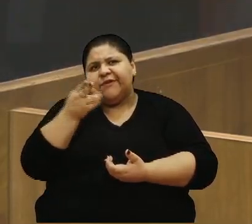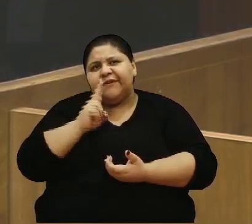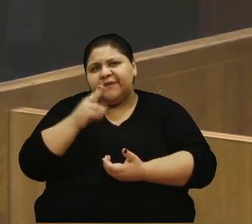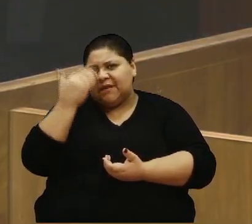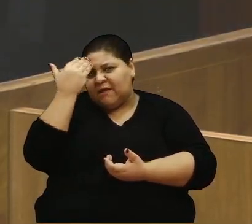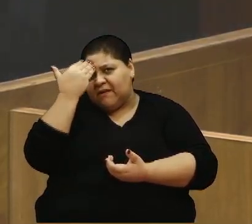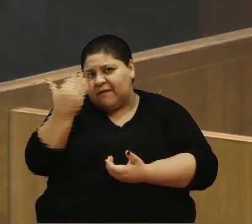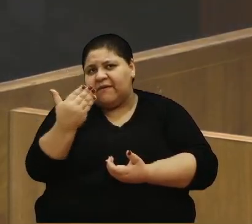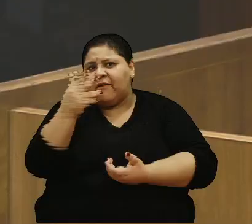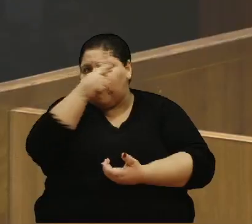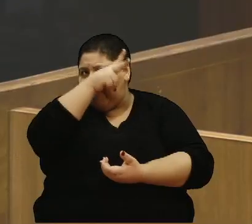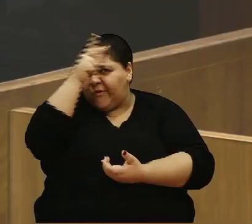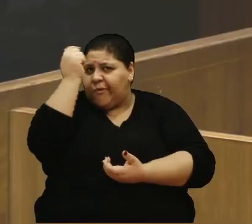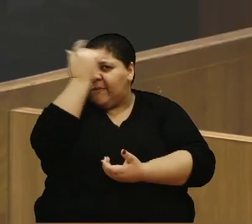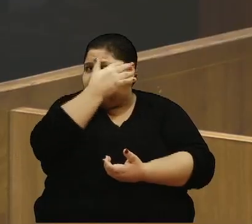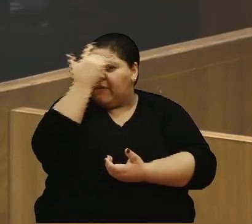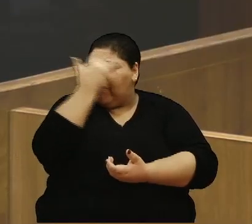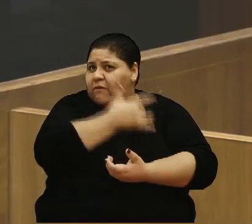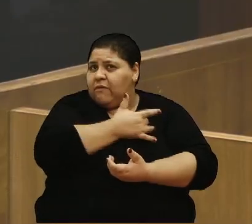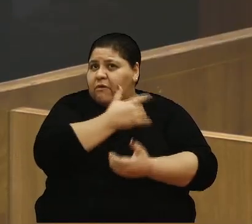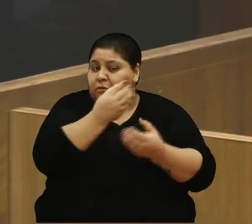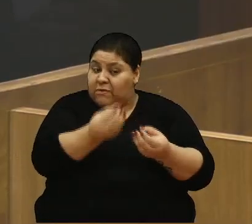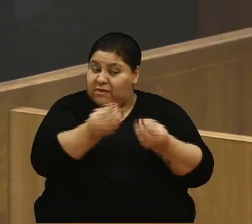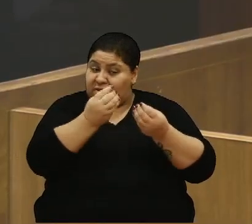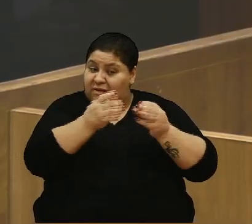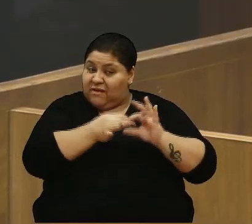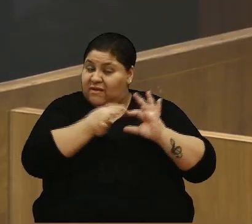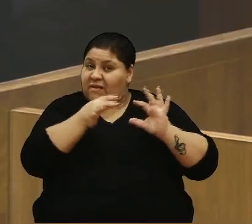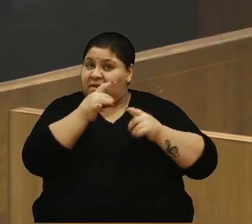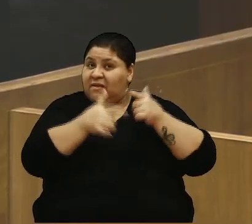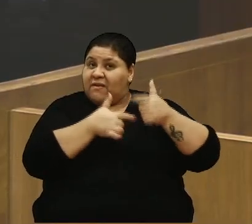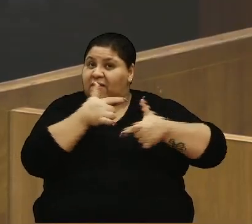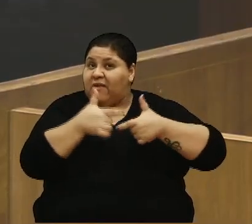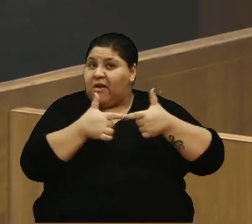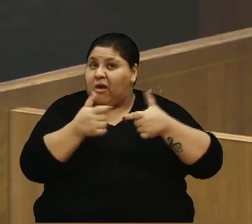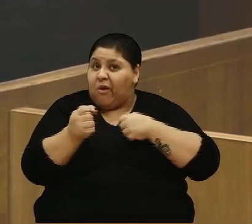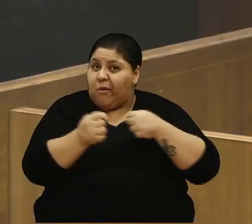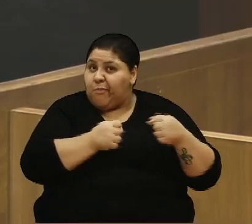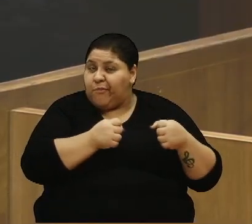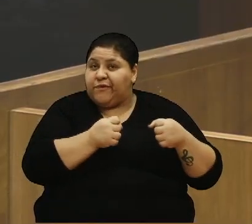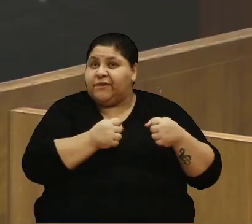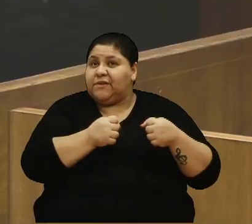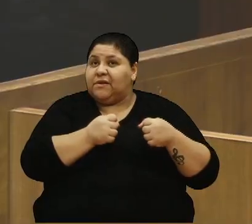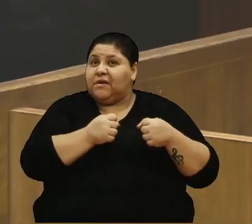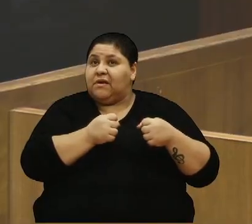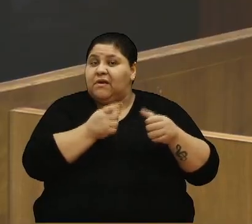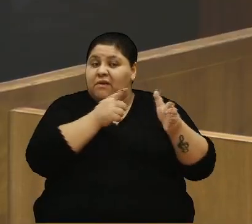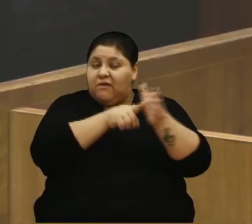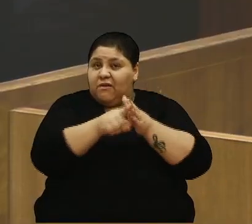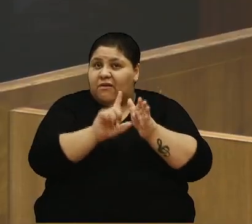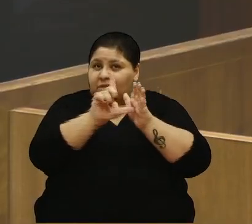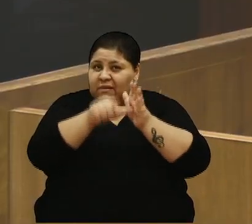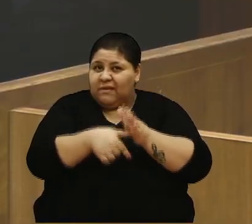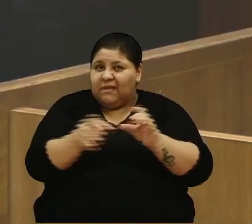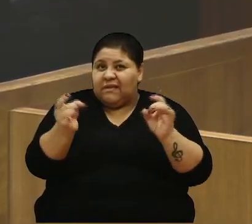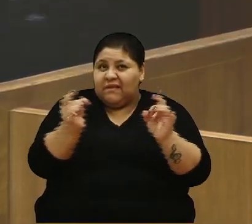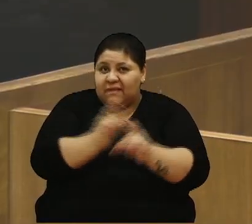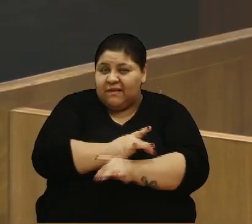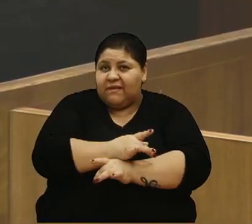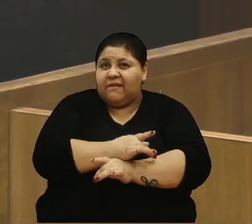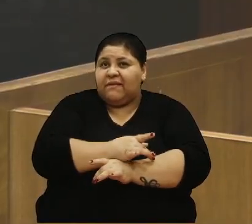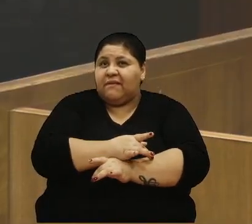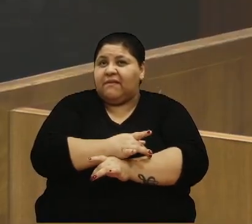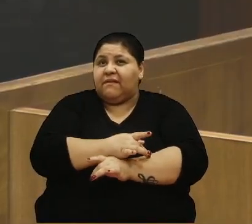agradeci ao prefeito Adiló por ter me dado liberdade de trabalhar, de poder correr atrás, que depois de pronto, assim, quando está